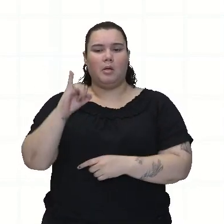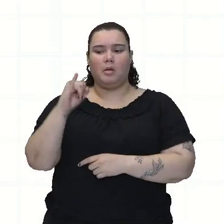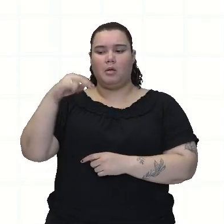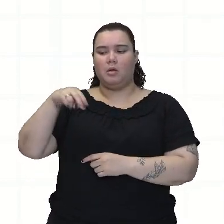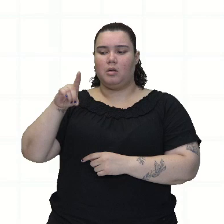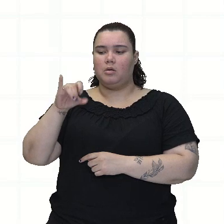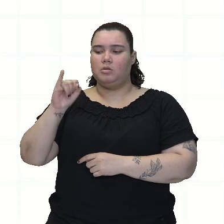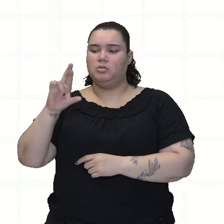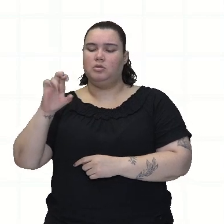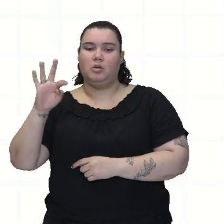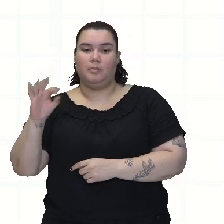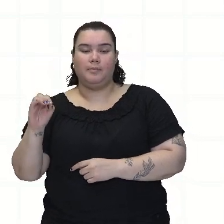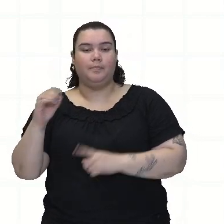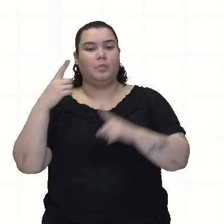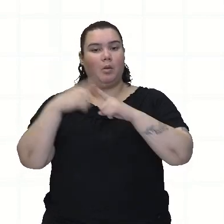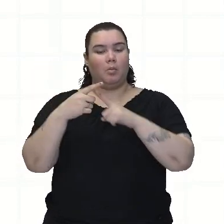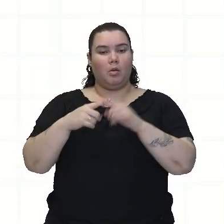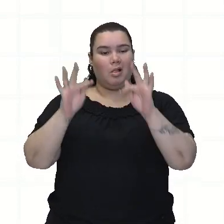o verbo e